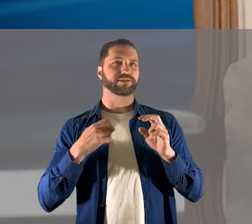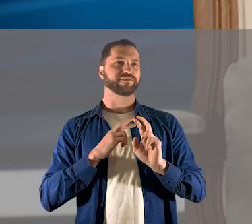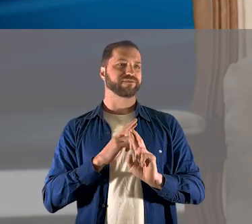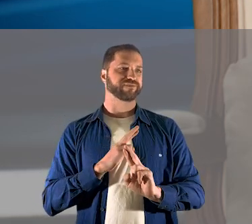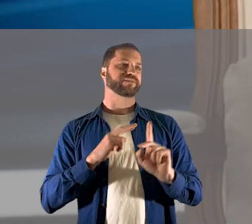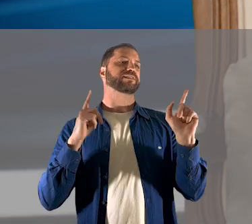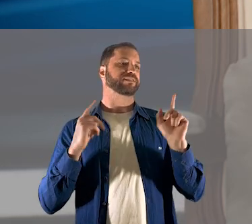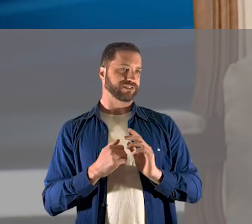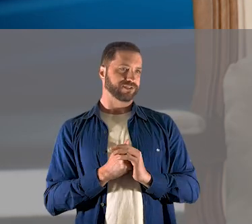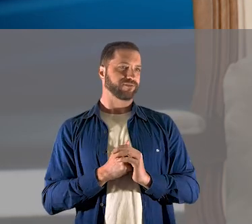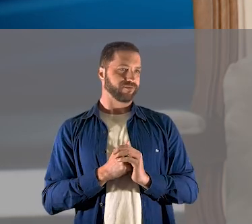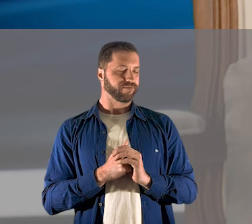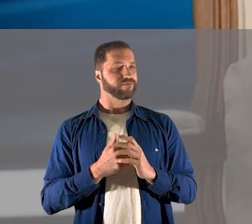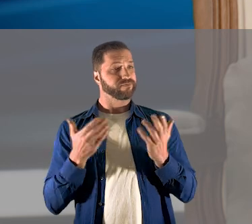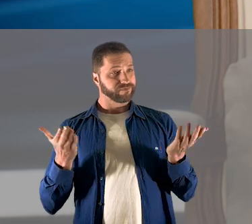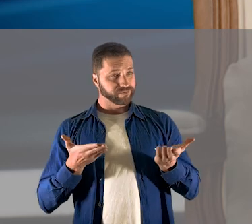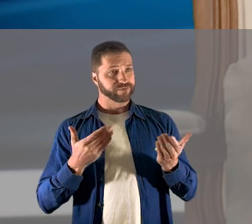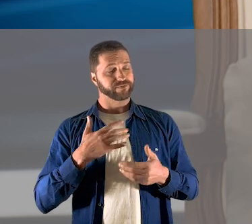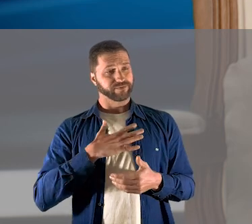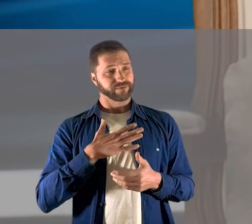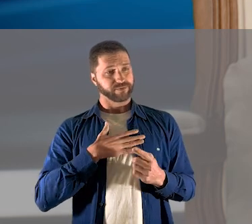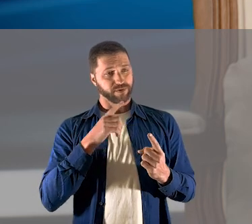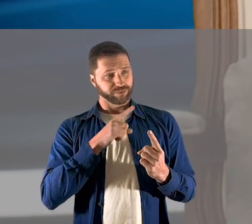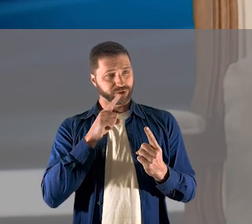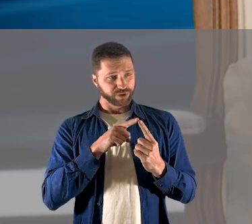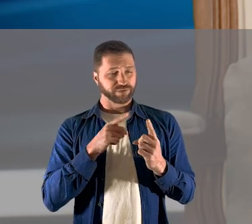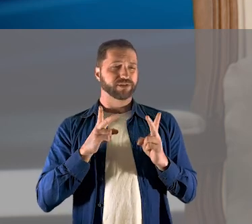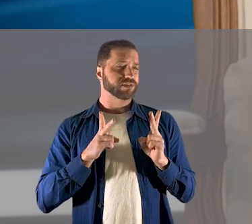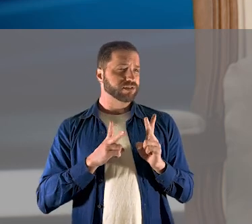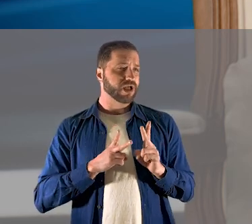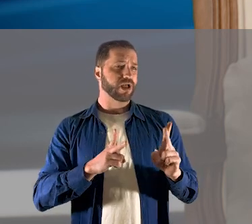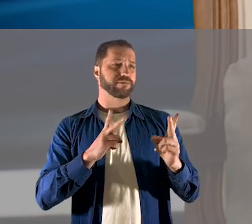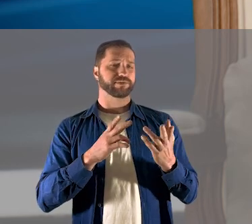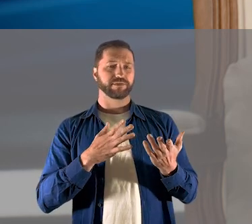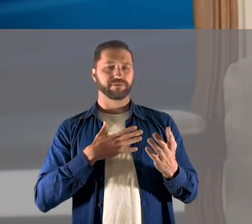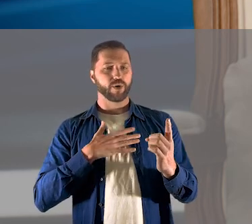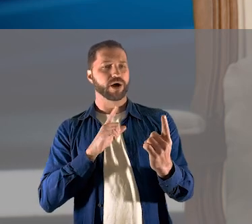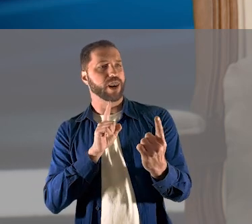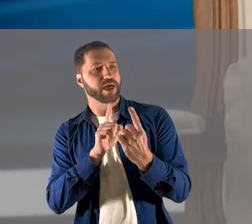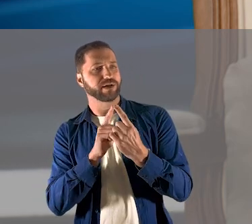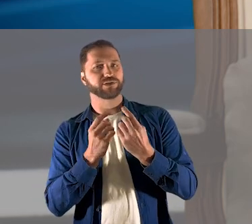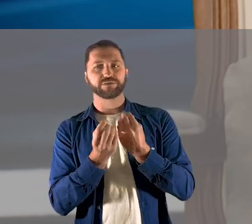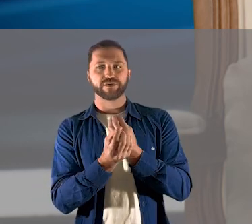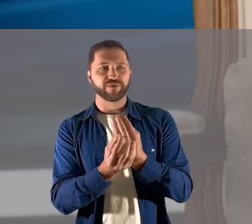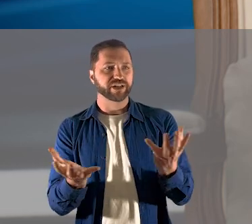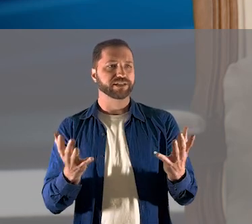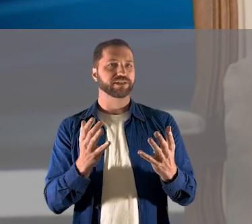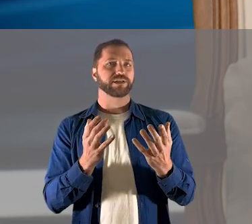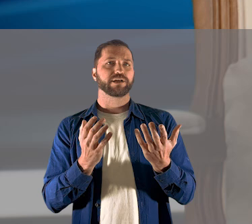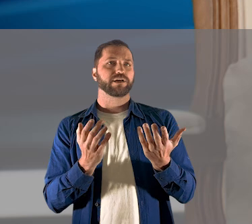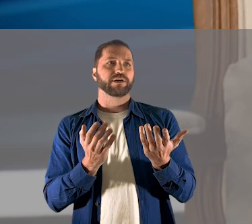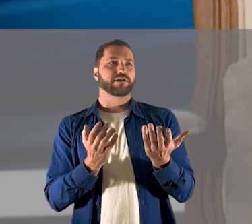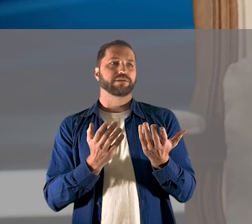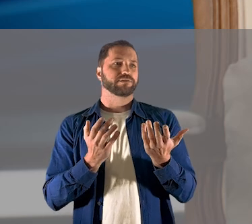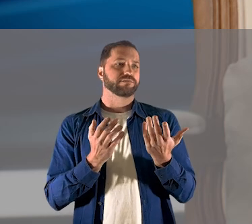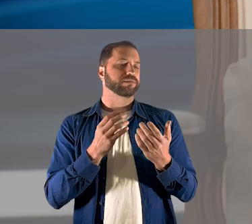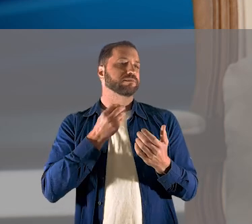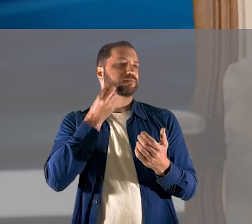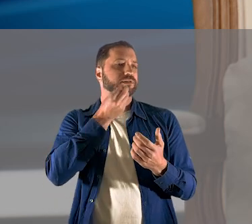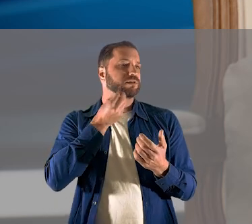totalmente diferenciado e hoje eu busco constantemente trazer para minha cliente uma experiência